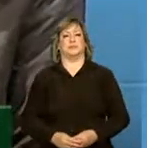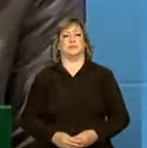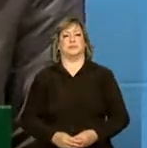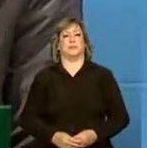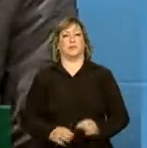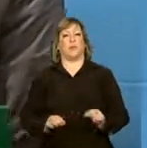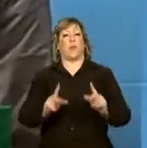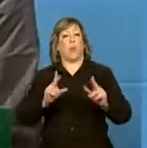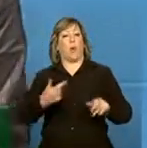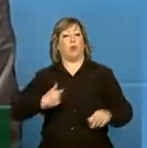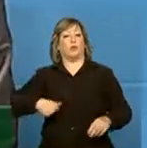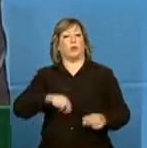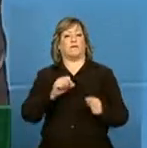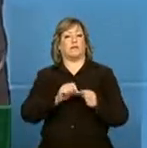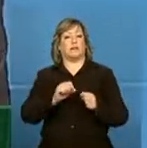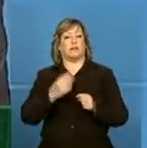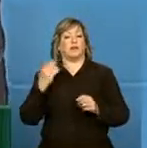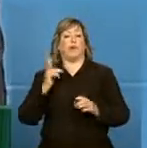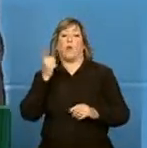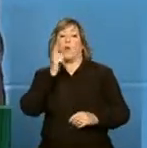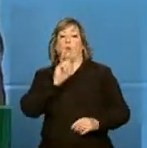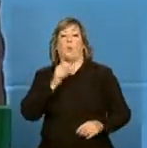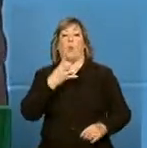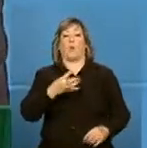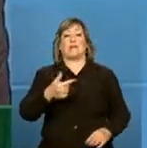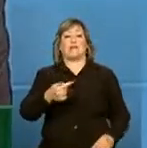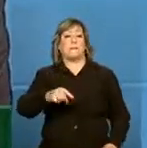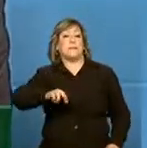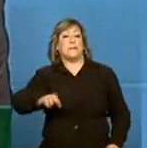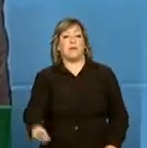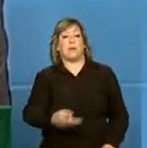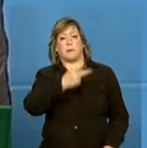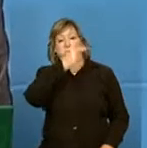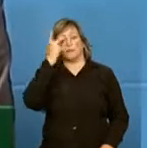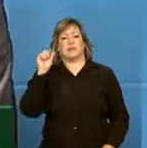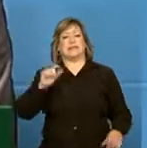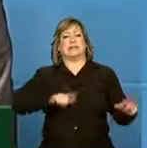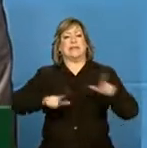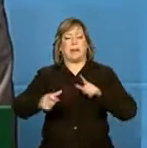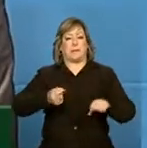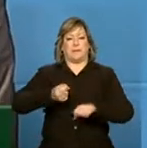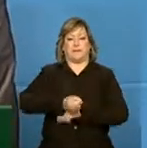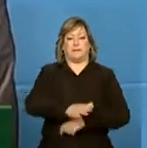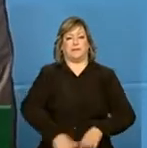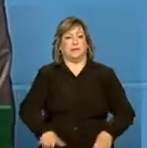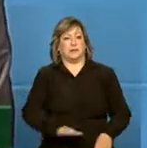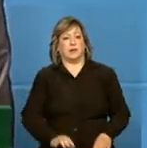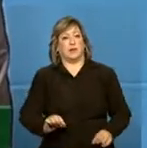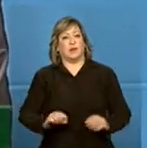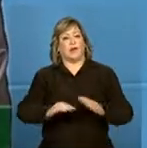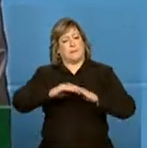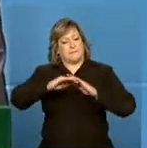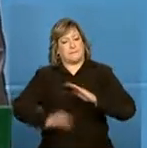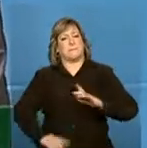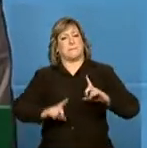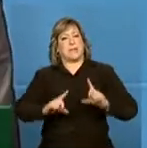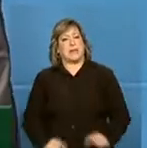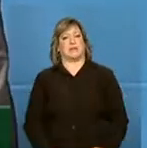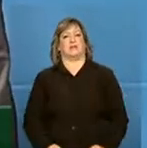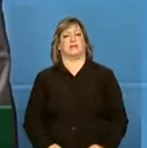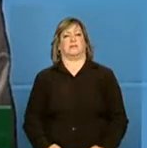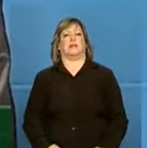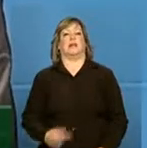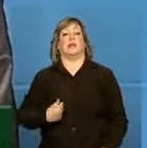com o que viemos fazendo para alcançar 47 milhões de trabalhadores infantis a menos. E temos que fugir